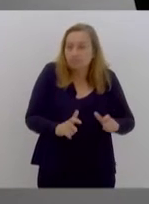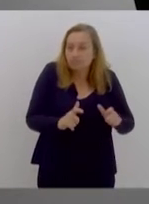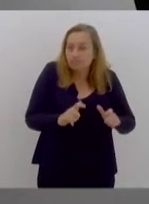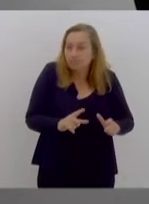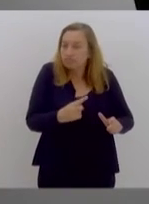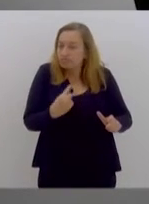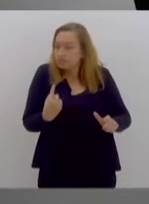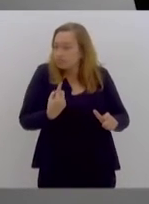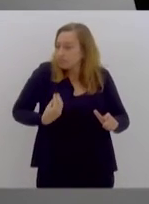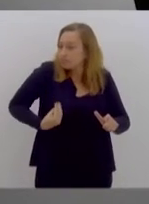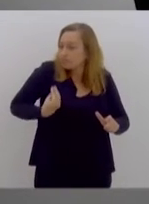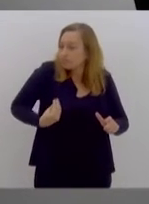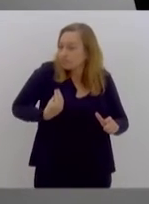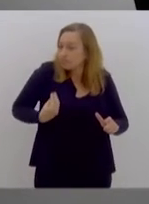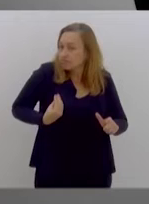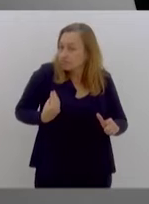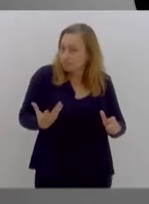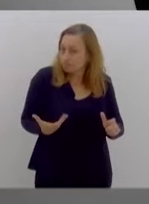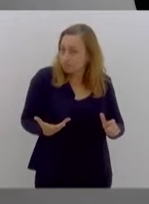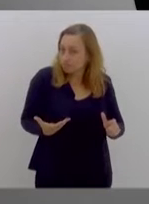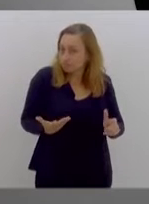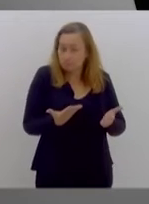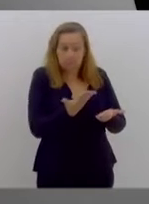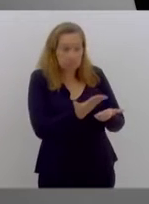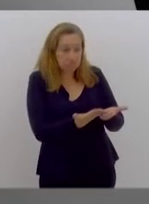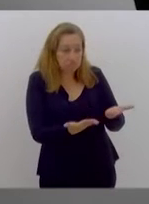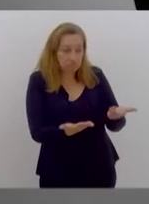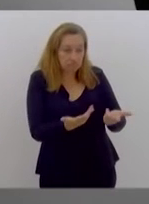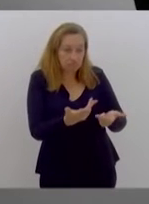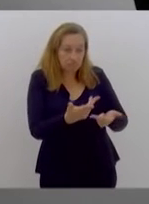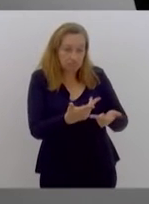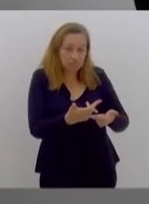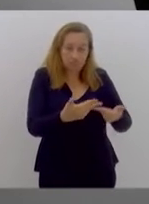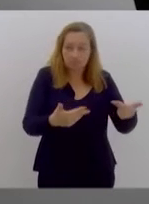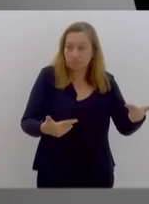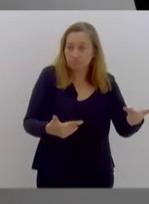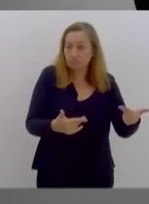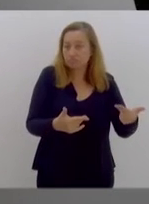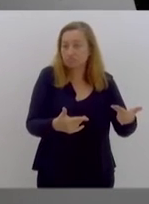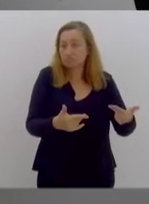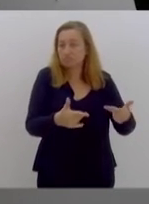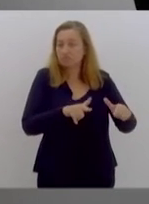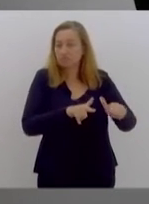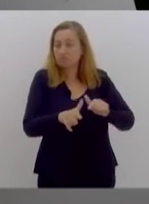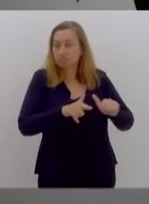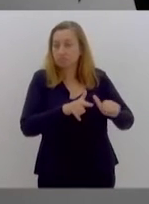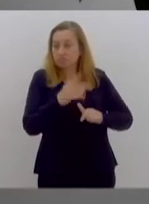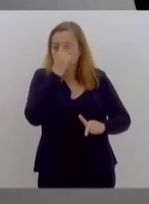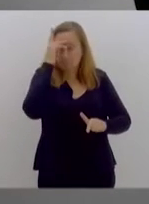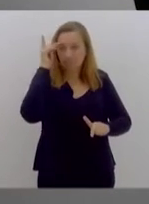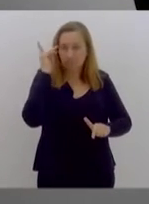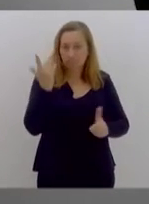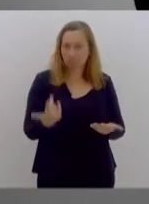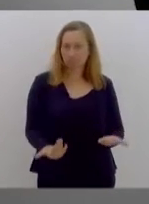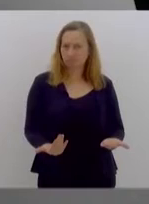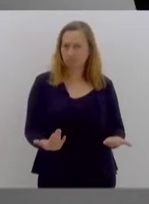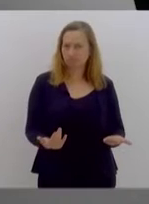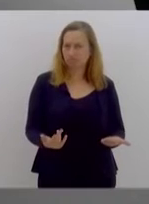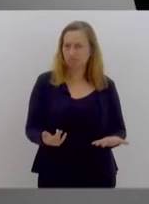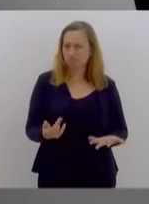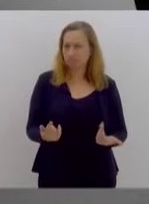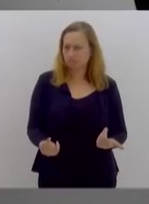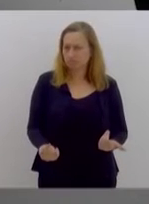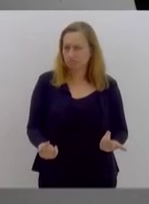com perda de emprego e perda de renda o trabalhador ter suportar